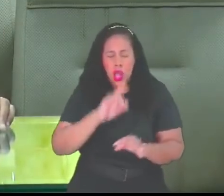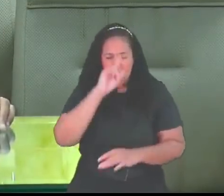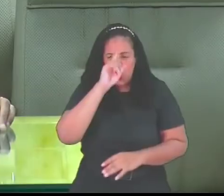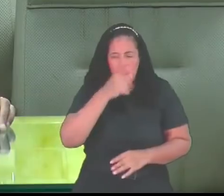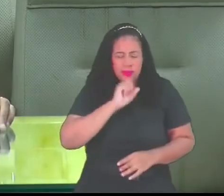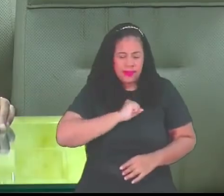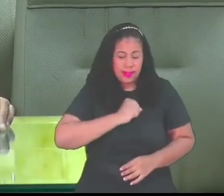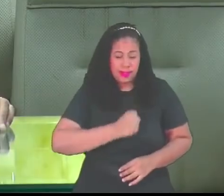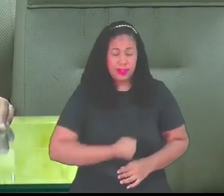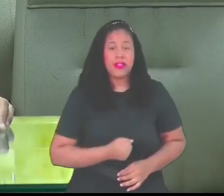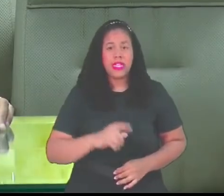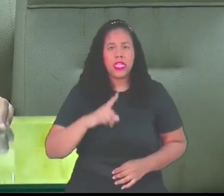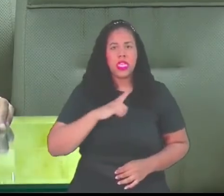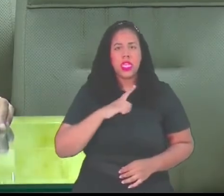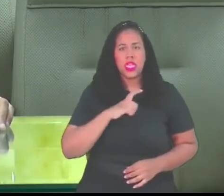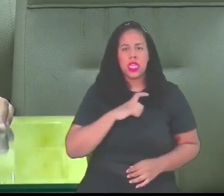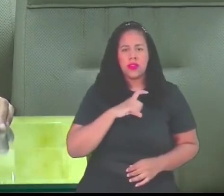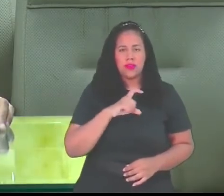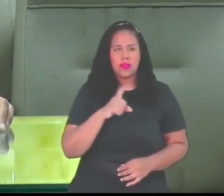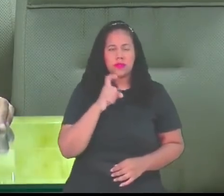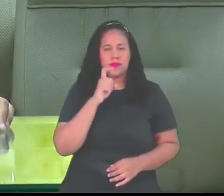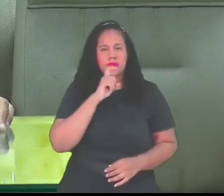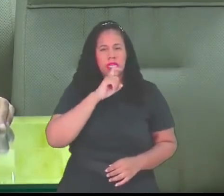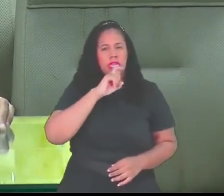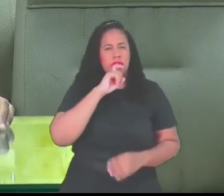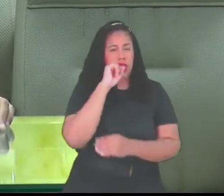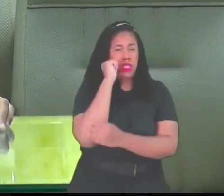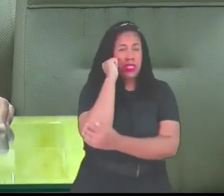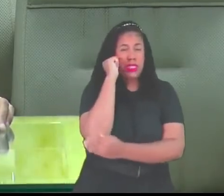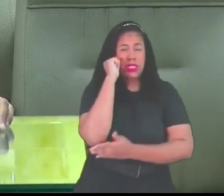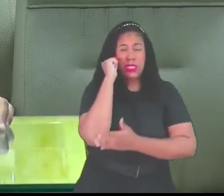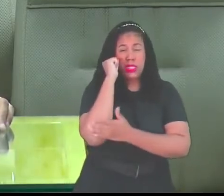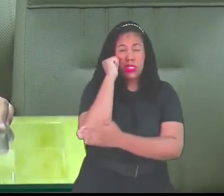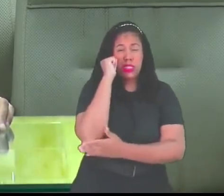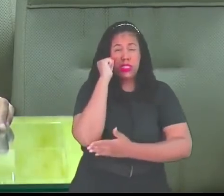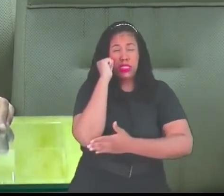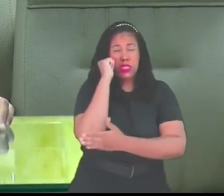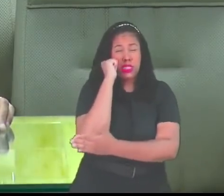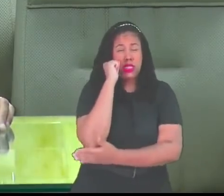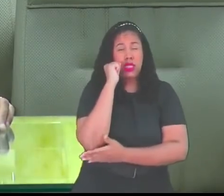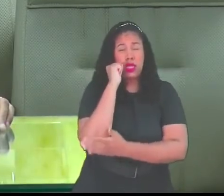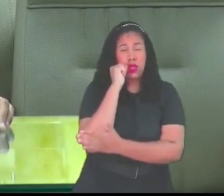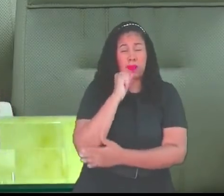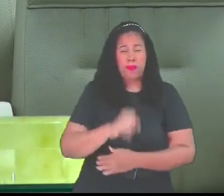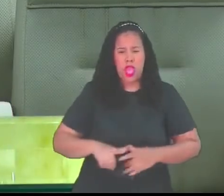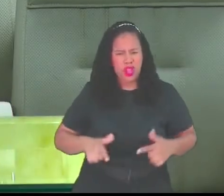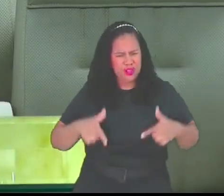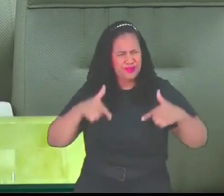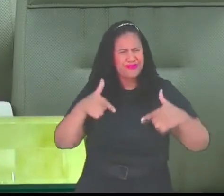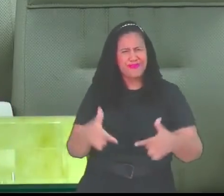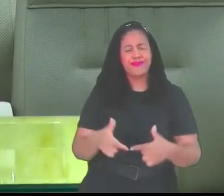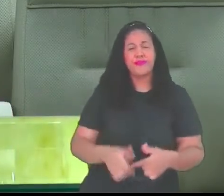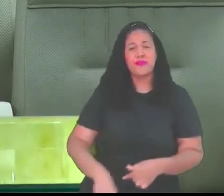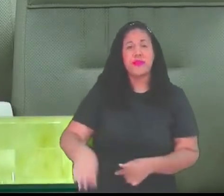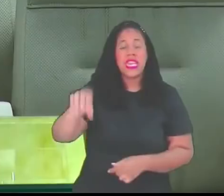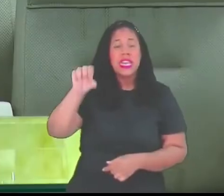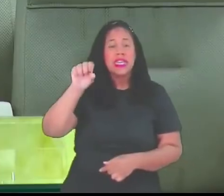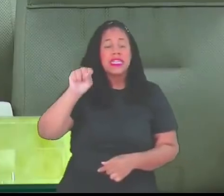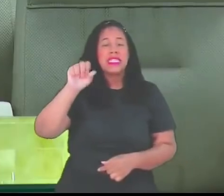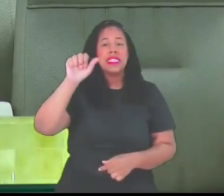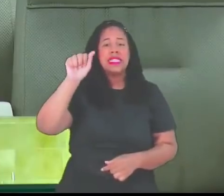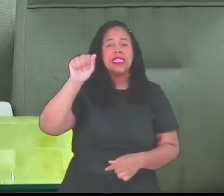Houve ciúmes, houve pelejas. Senaqueribe estava em